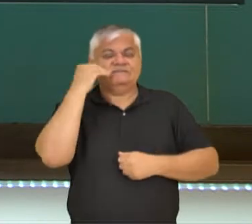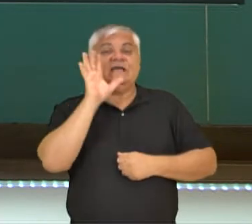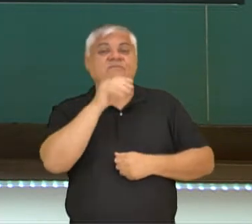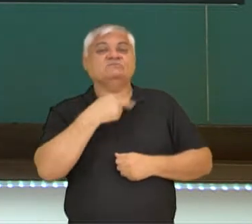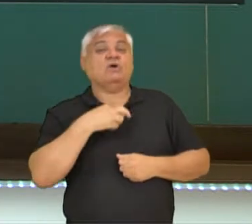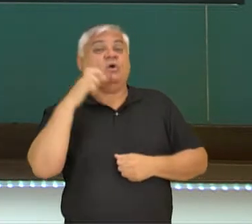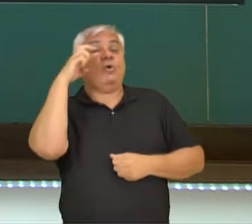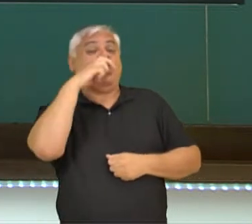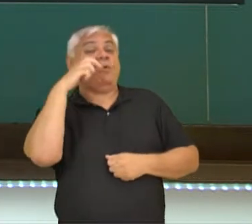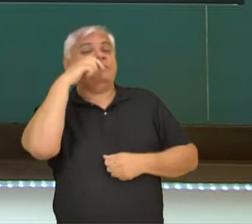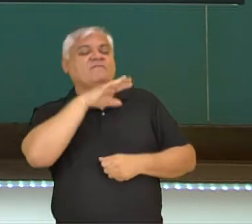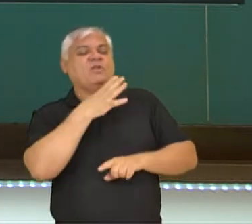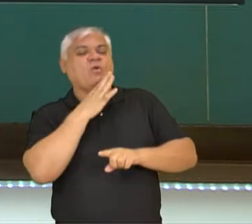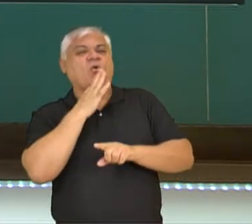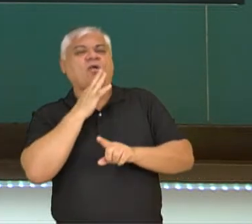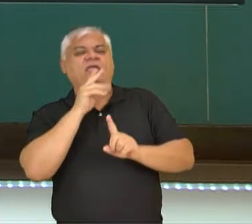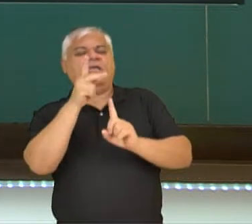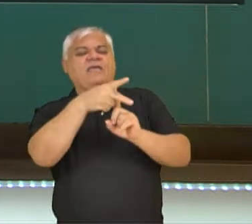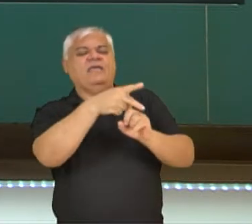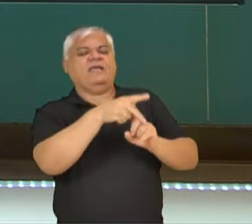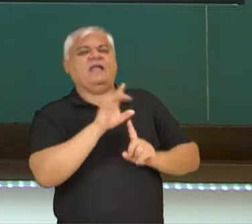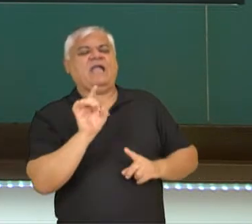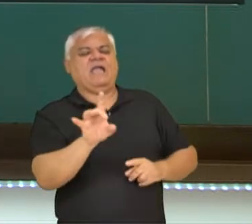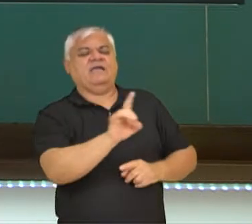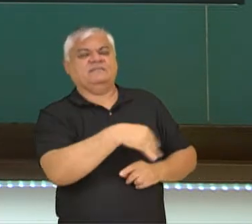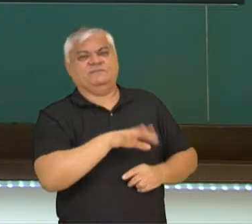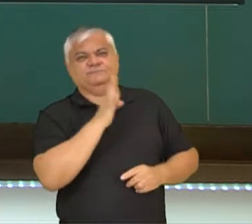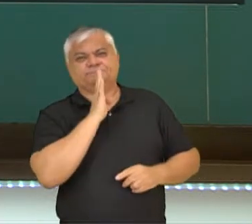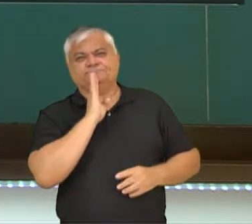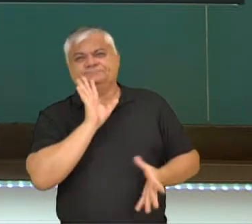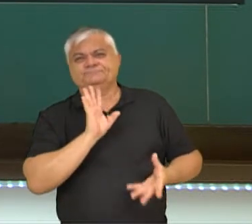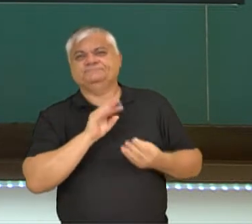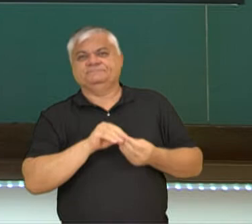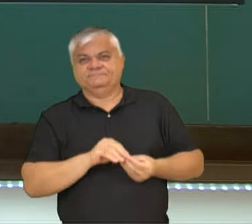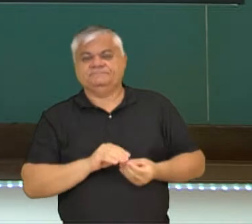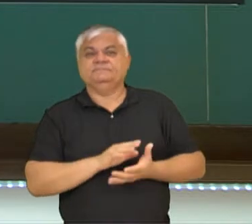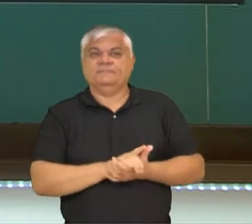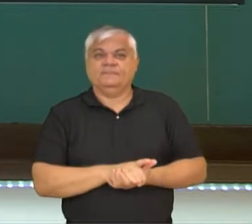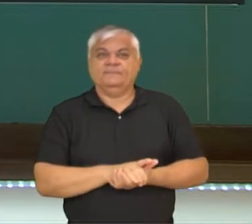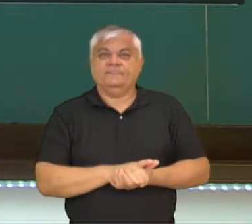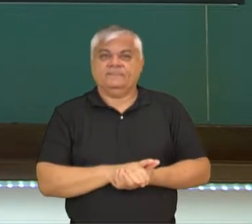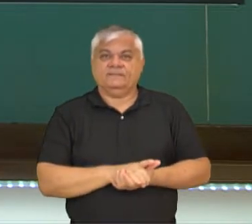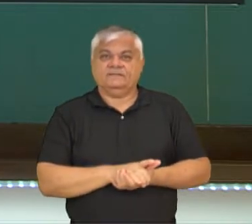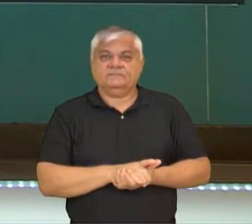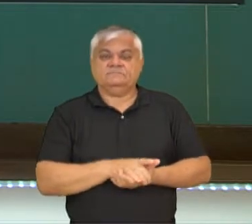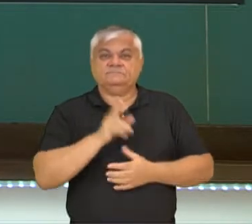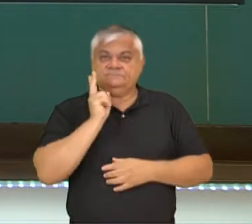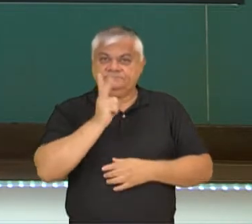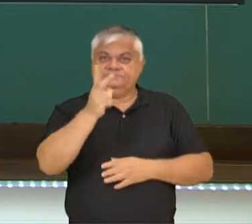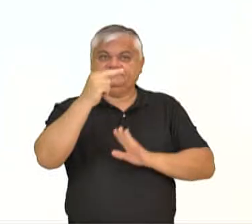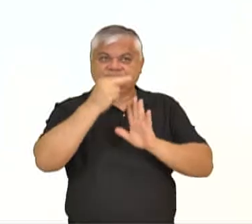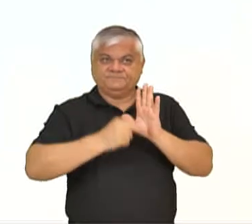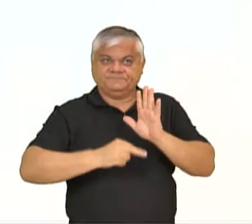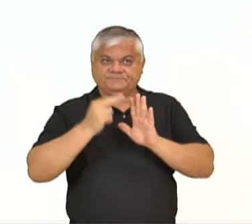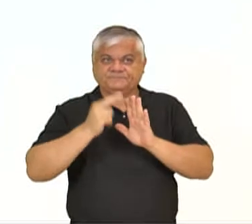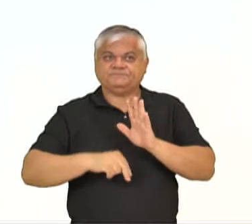observa, mas ele conhece ali intimamente os seus personagens. Vamos continuar a